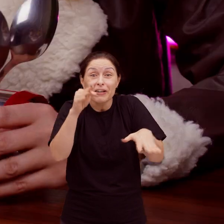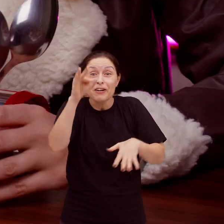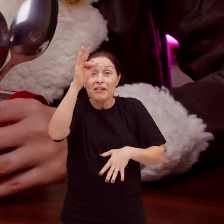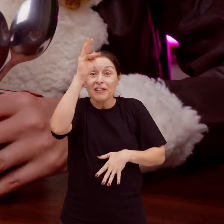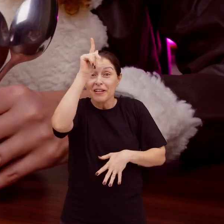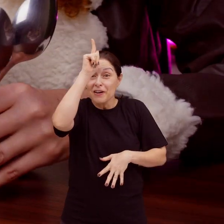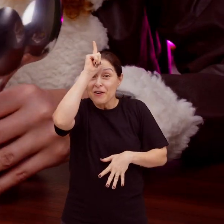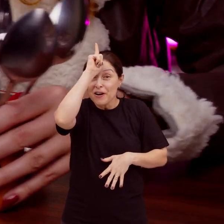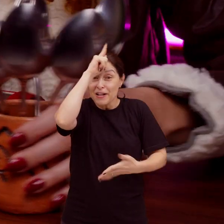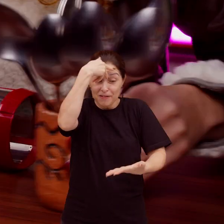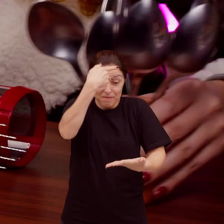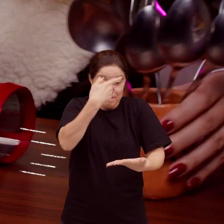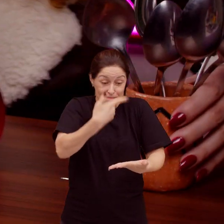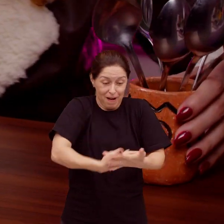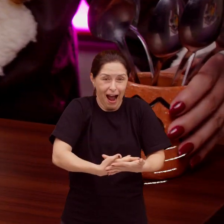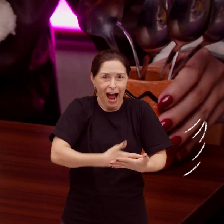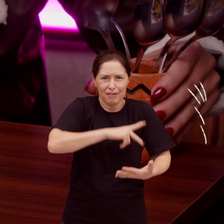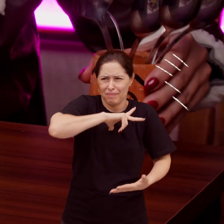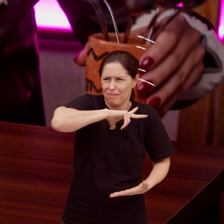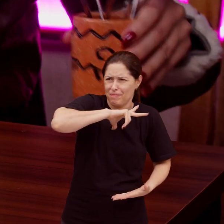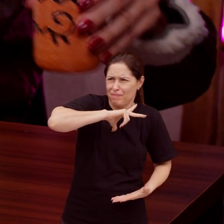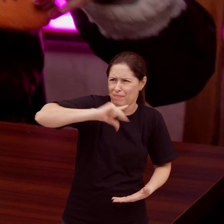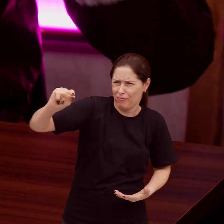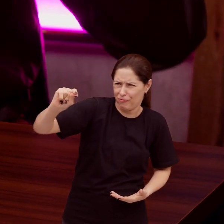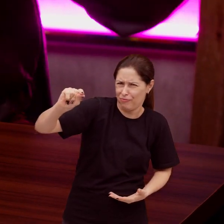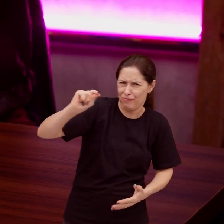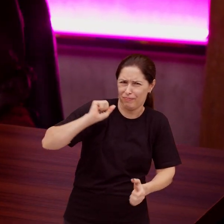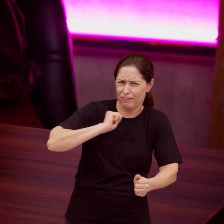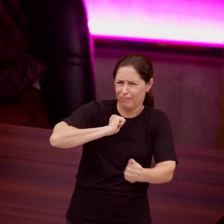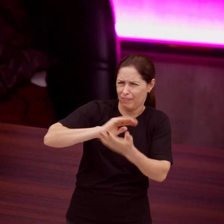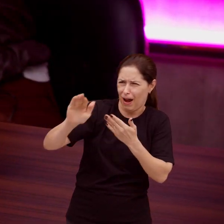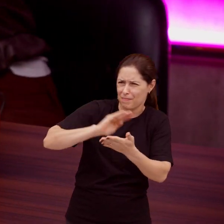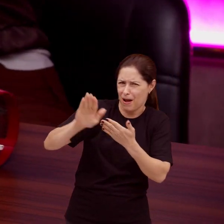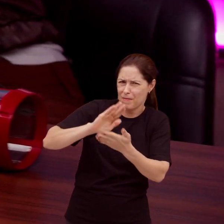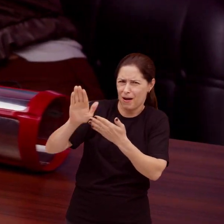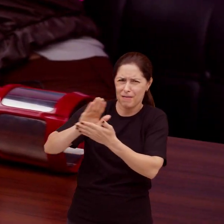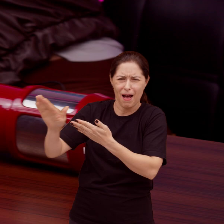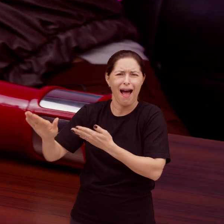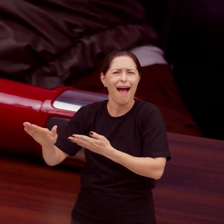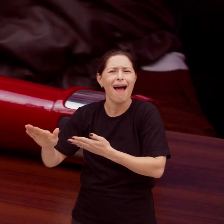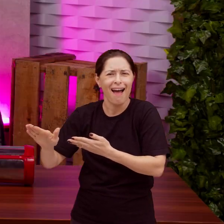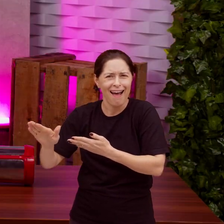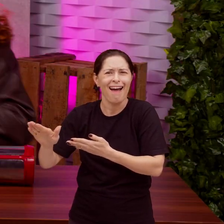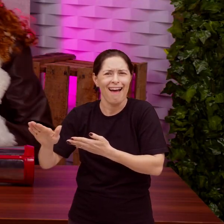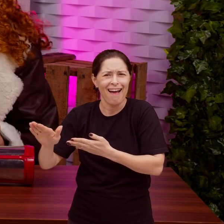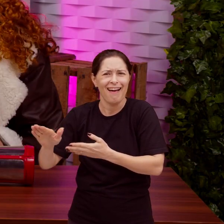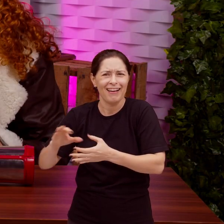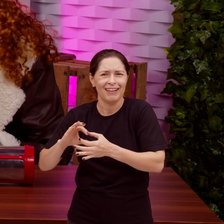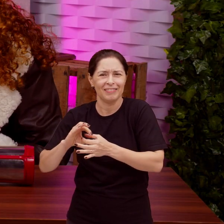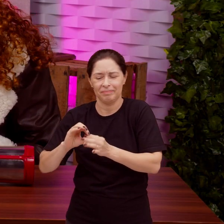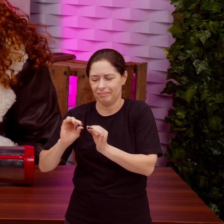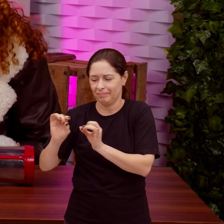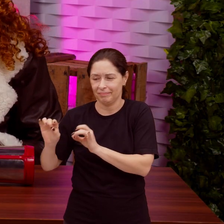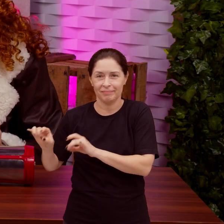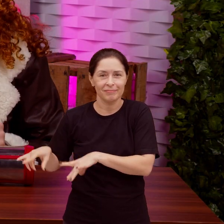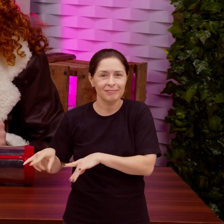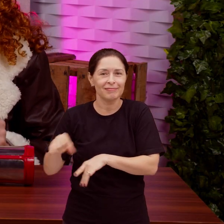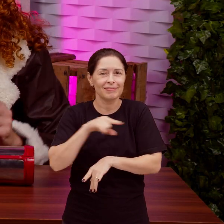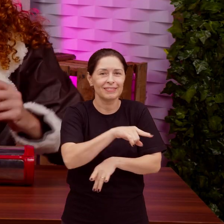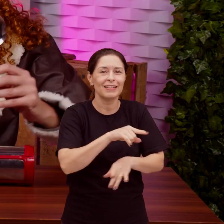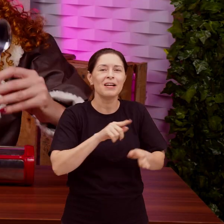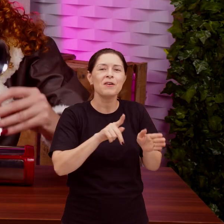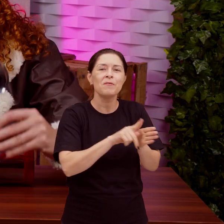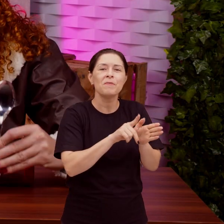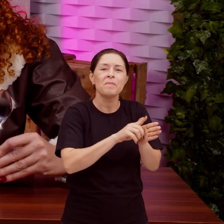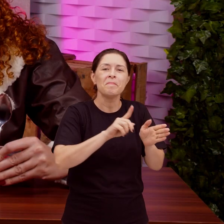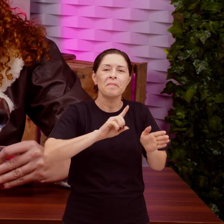vencido, eles fugiram e foram embora, deixando assim o povo de